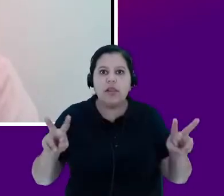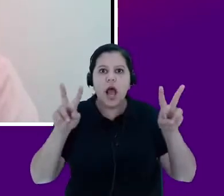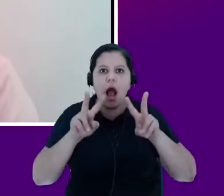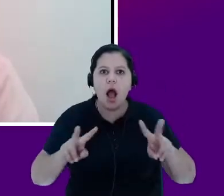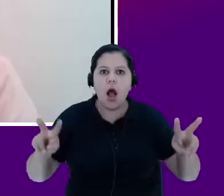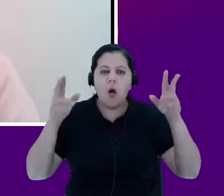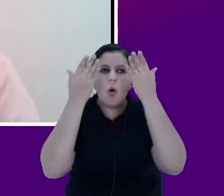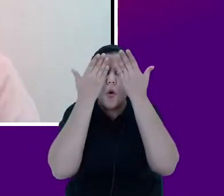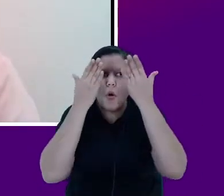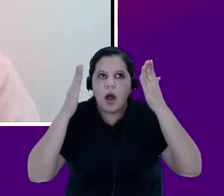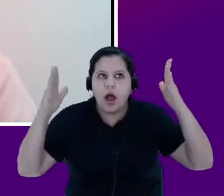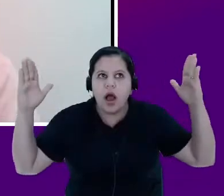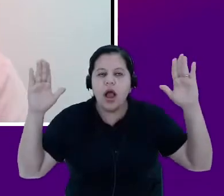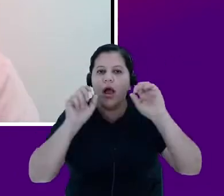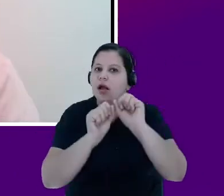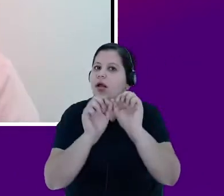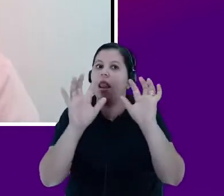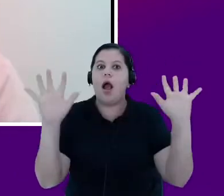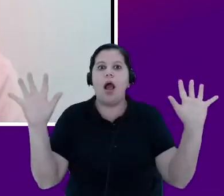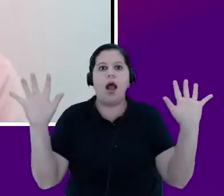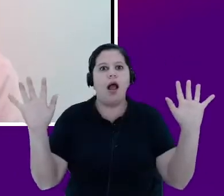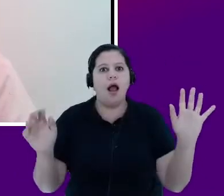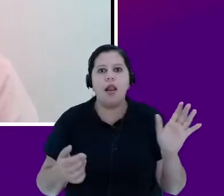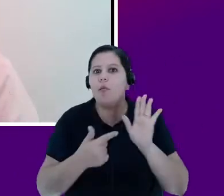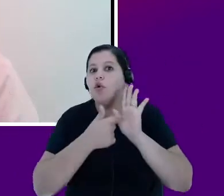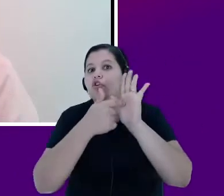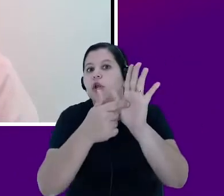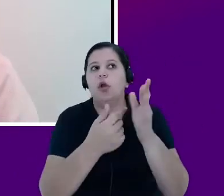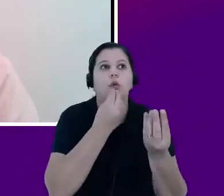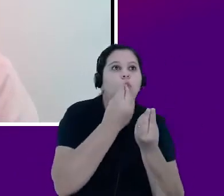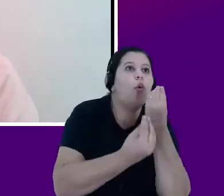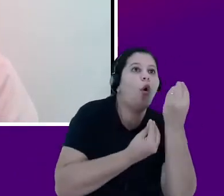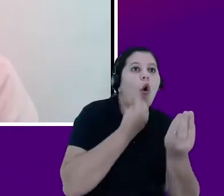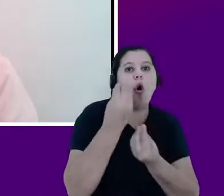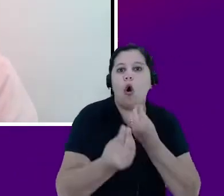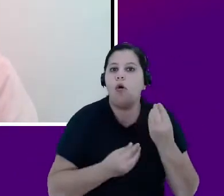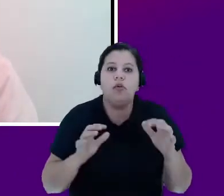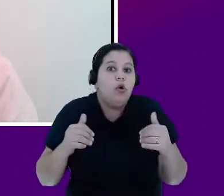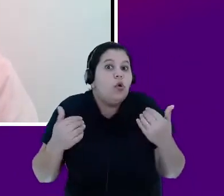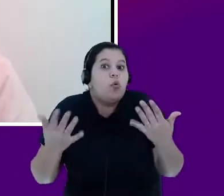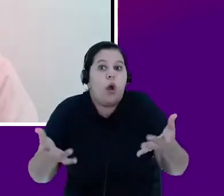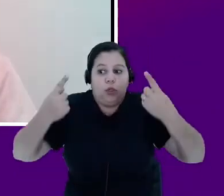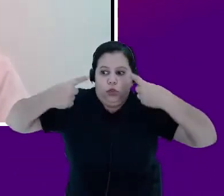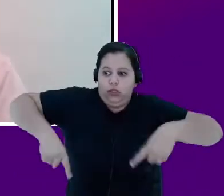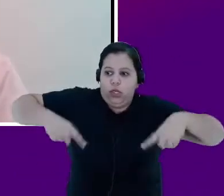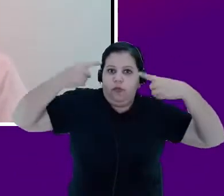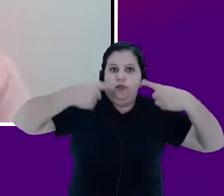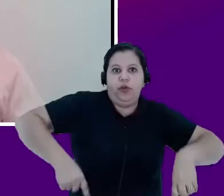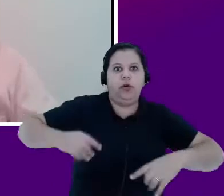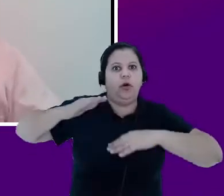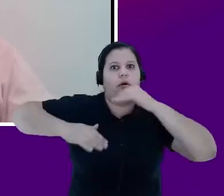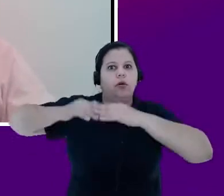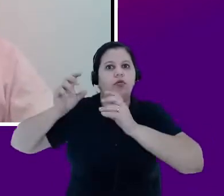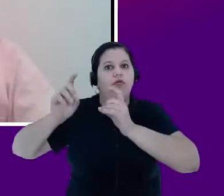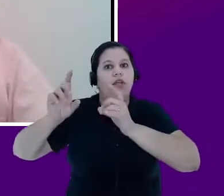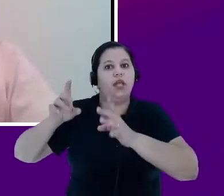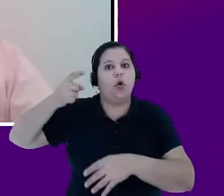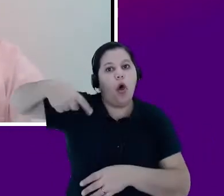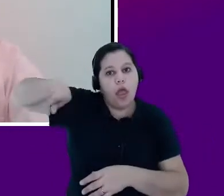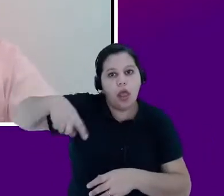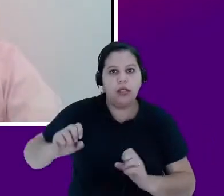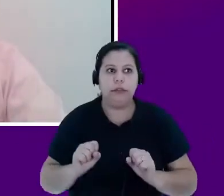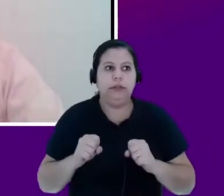de quais são os desafios que os corretores enfrentaram também, e que de uma forma